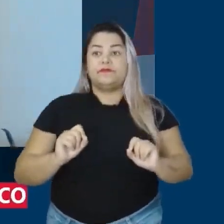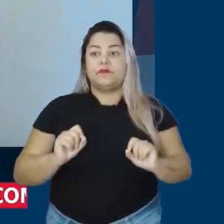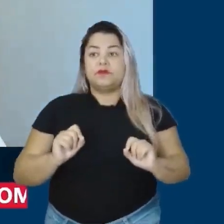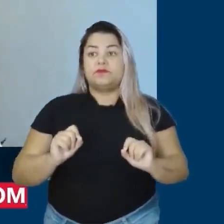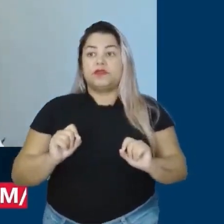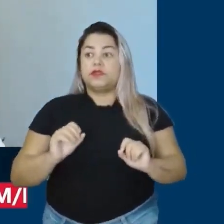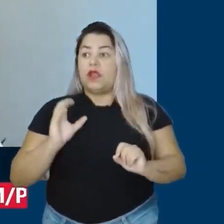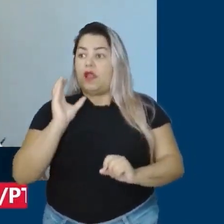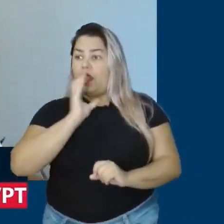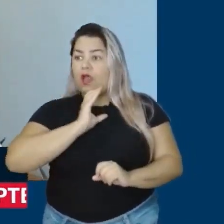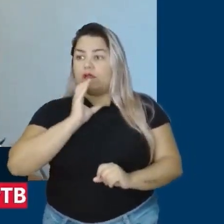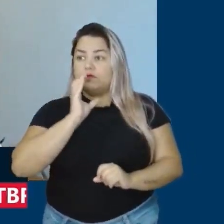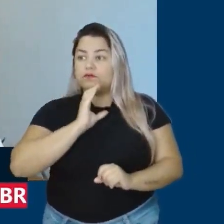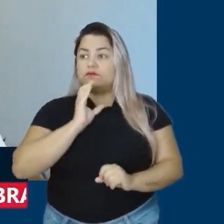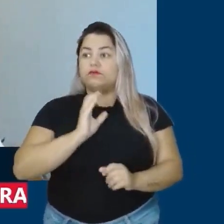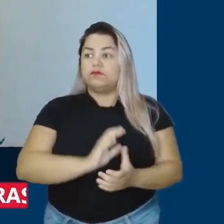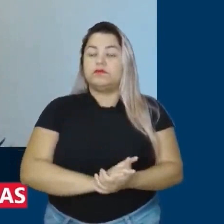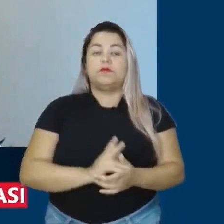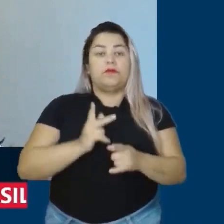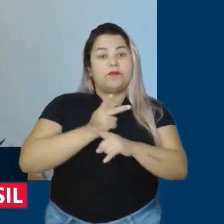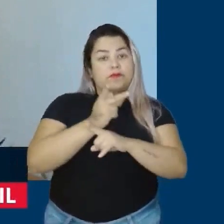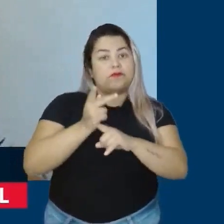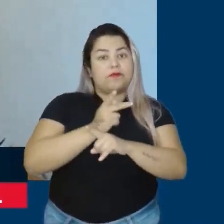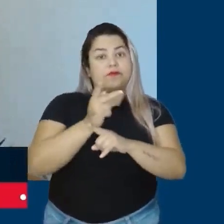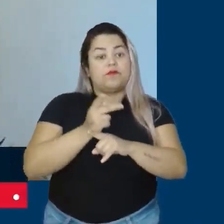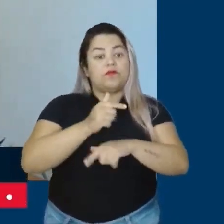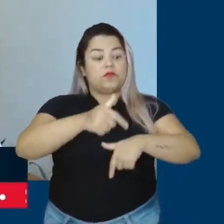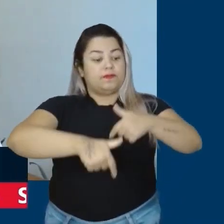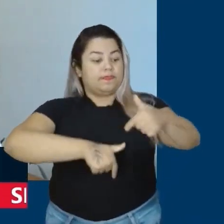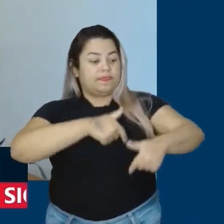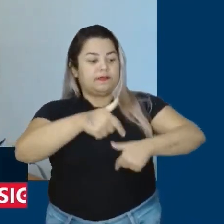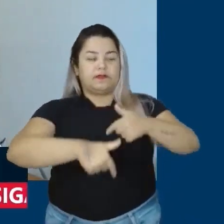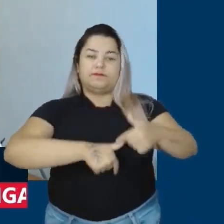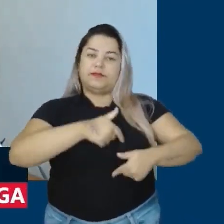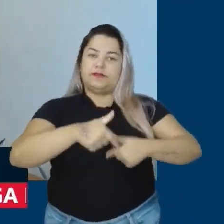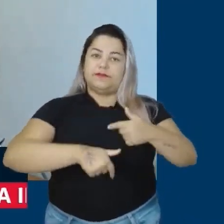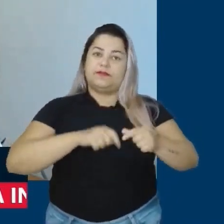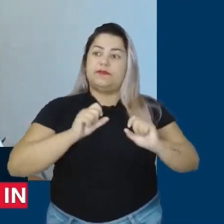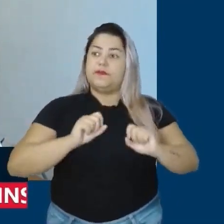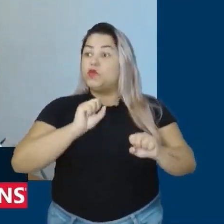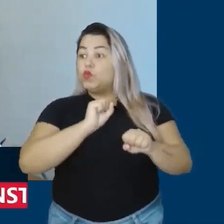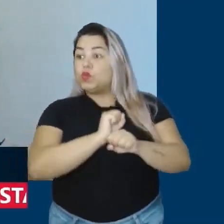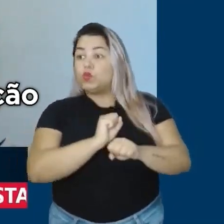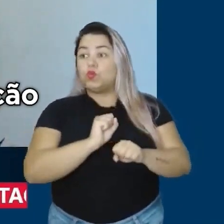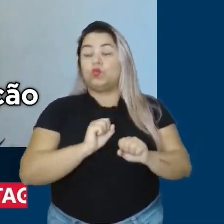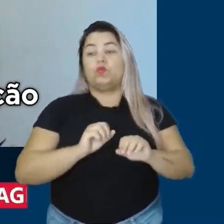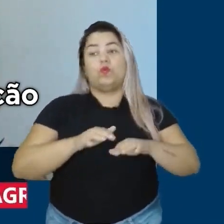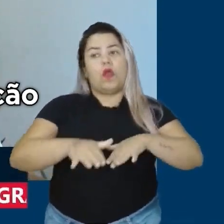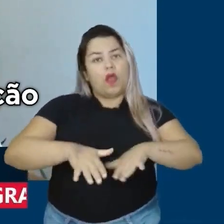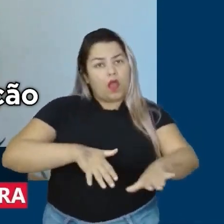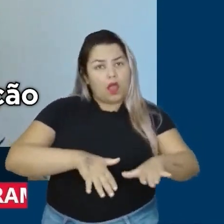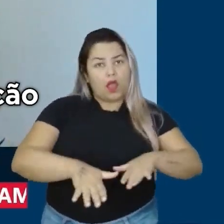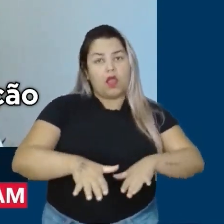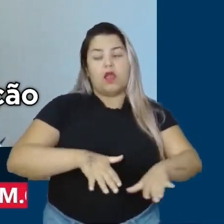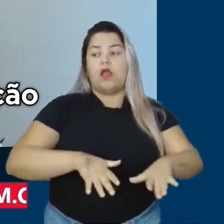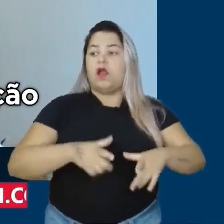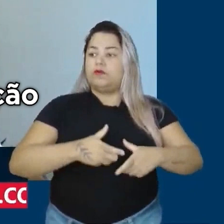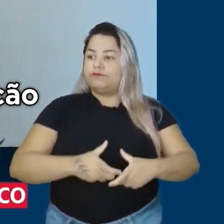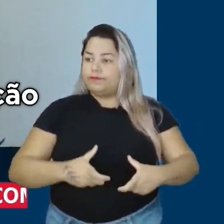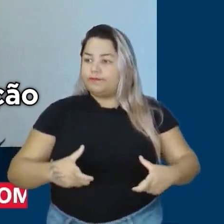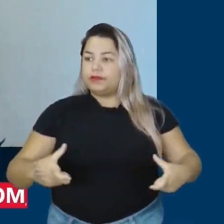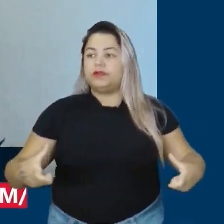no acelerador, buscando fazer um trabalho aqui de mobilização para a gente ampliar a